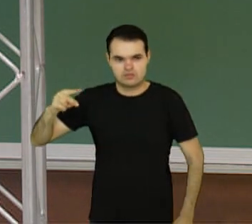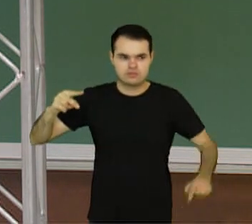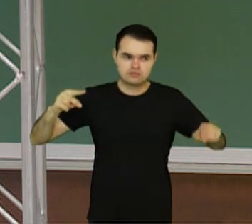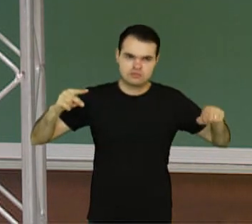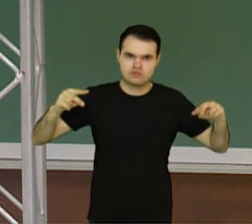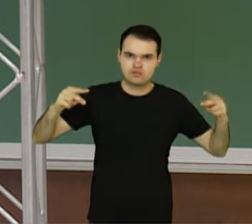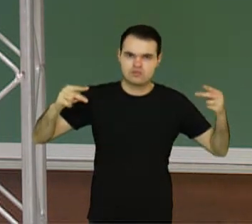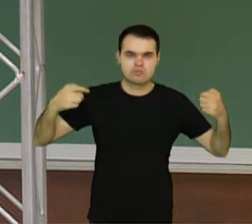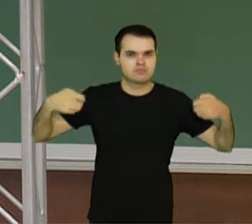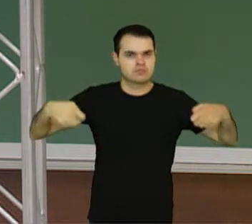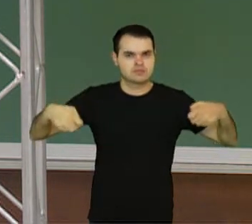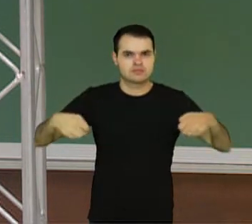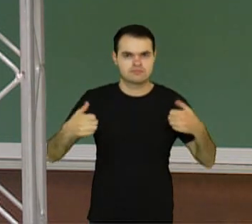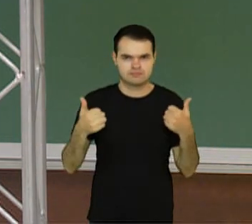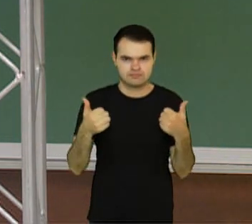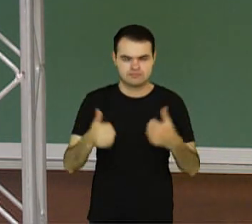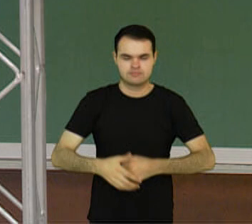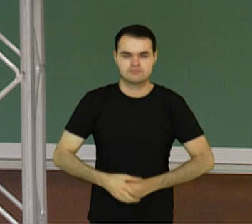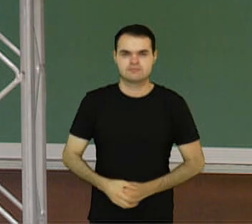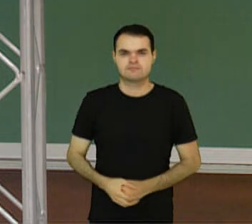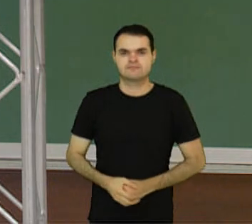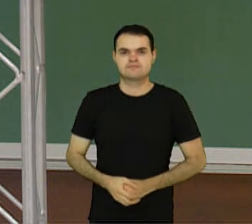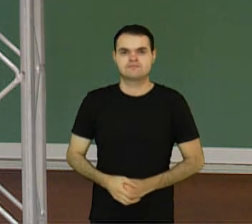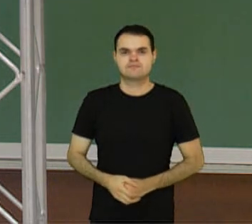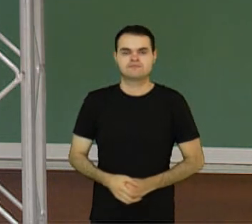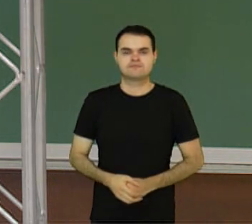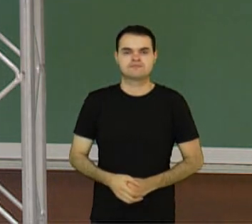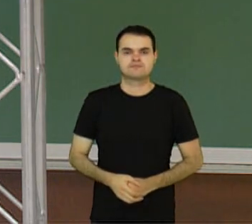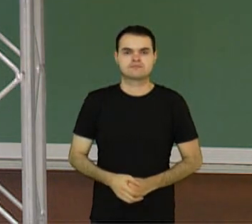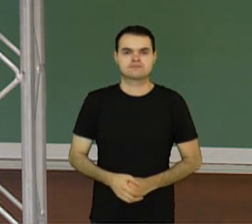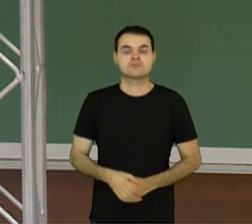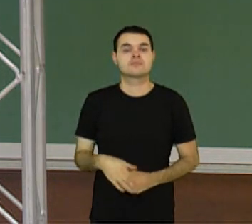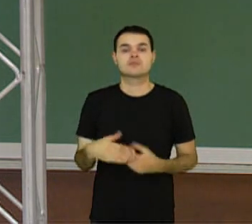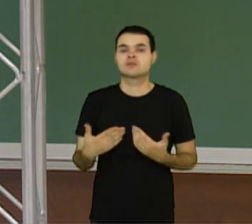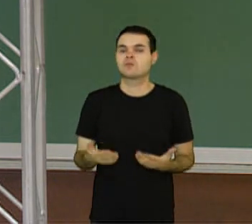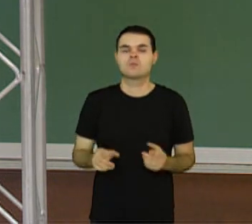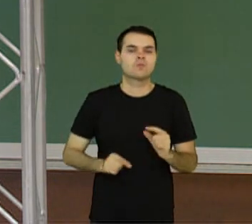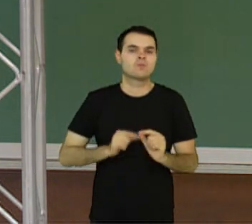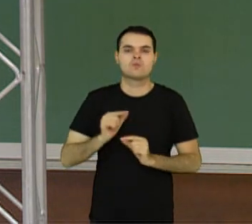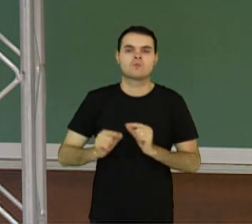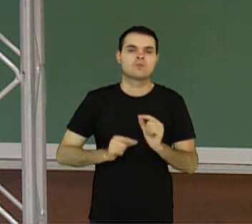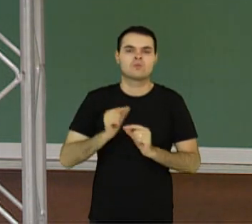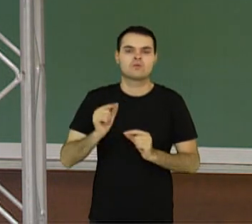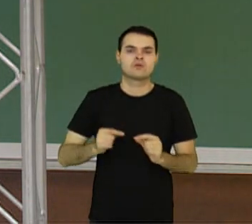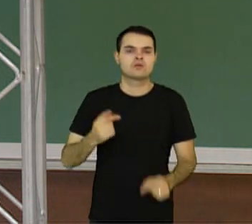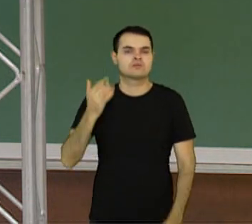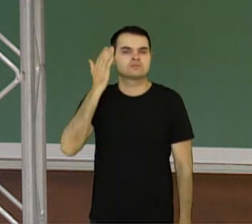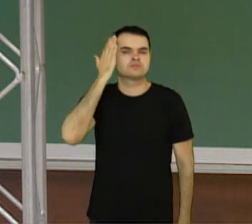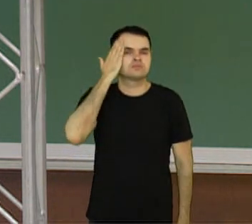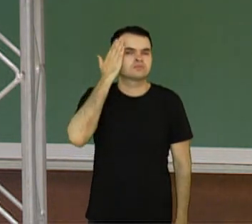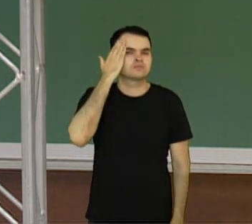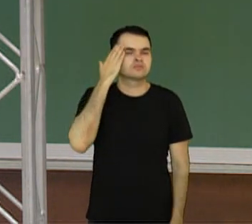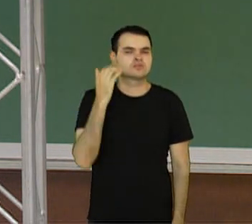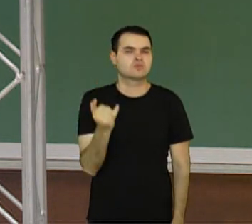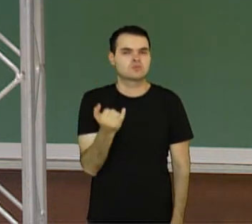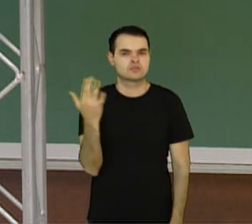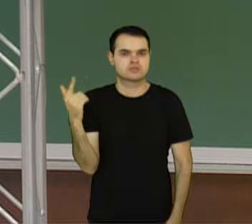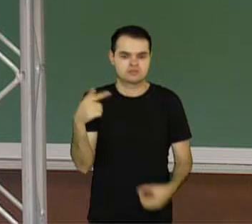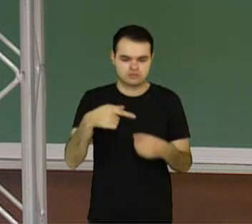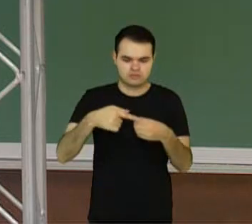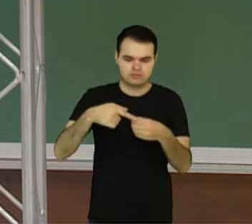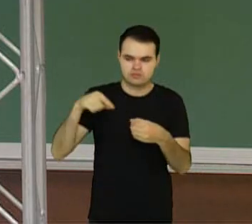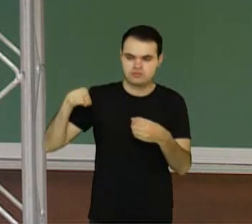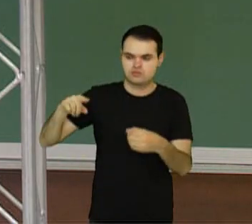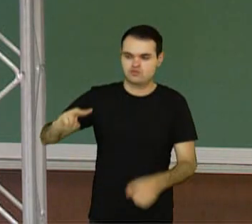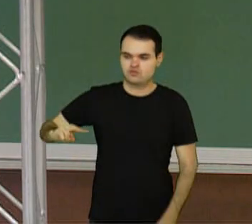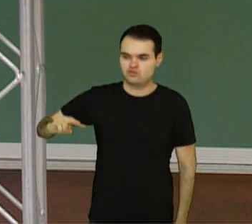dobra também, ok? Então, o que a professora vai fazer? Como eu sei que a quantidade de gasolina dobrou,